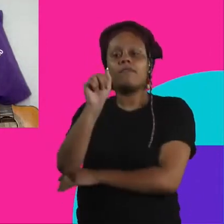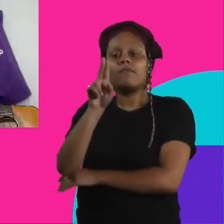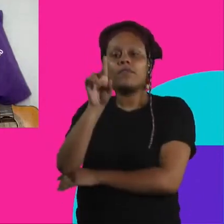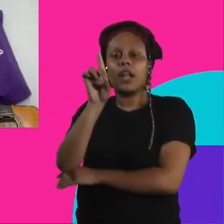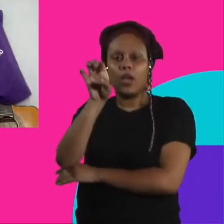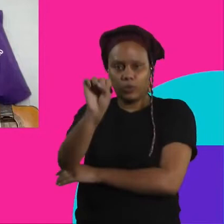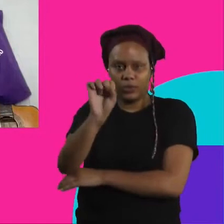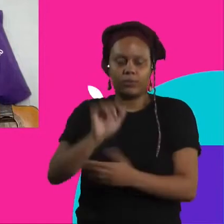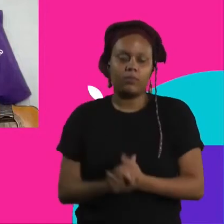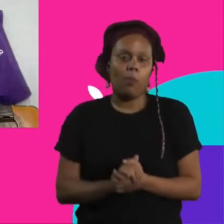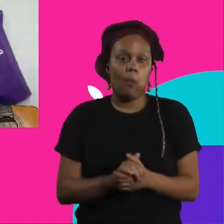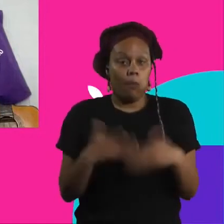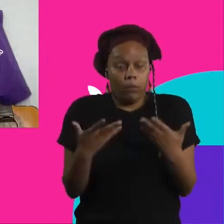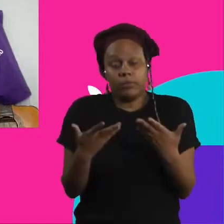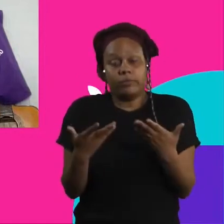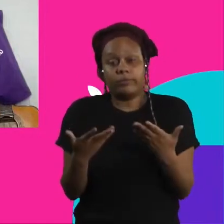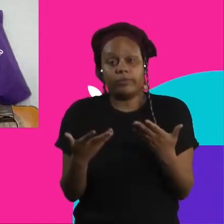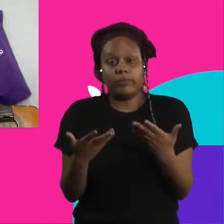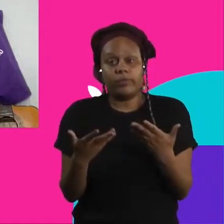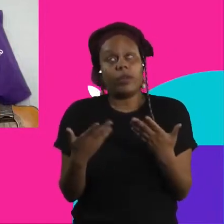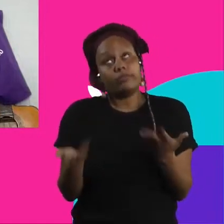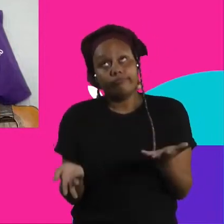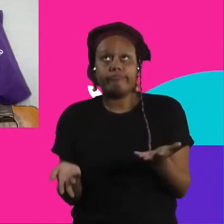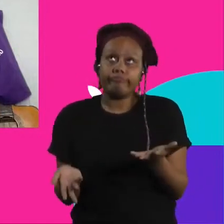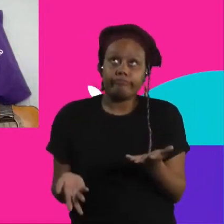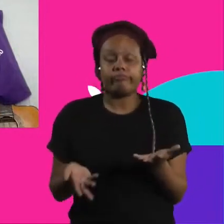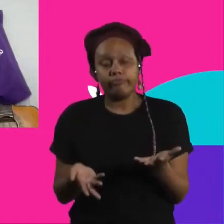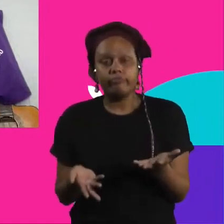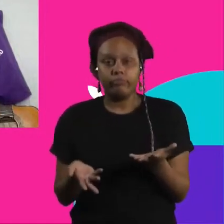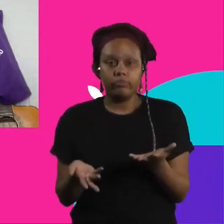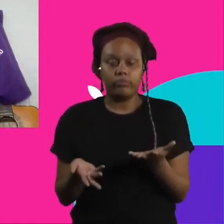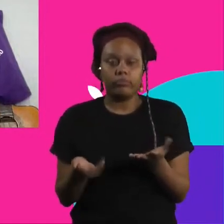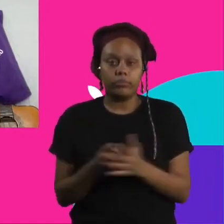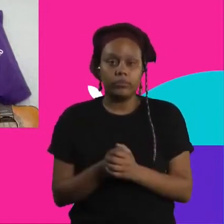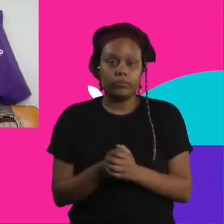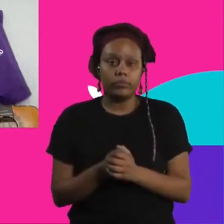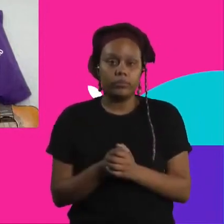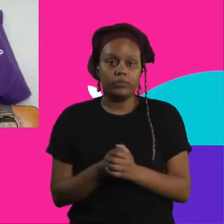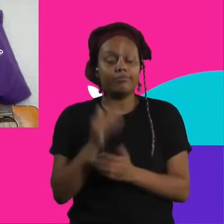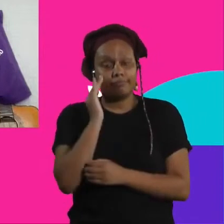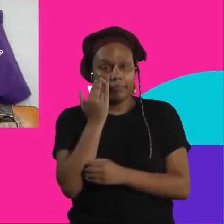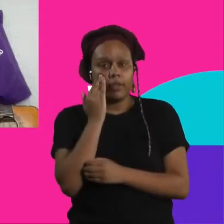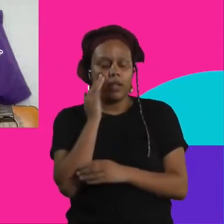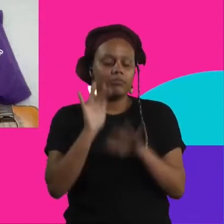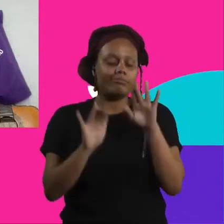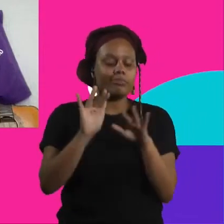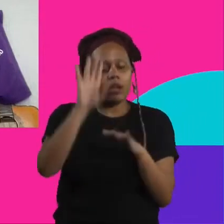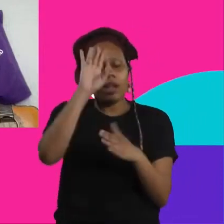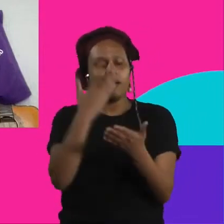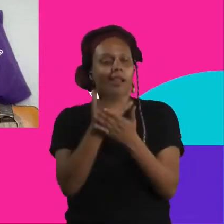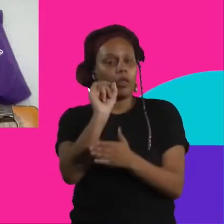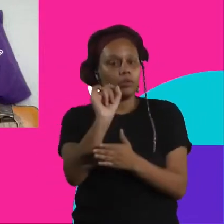né? E de blockchain. Mas, assim, eu tenho, talvez,